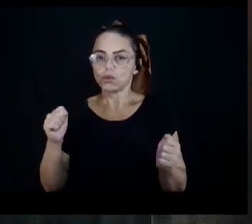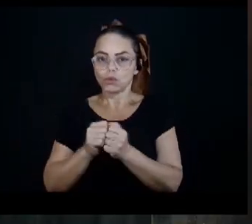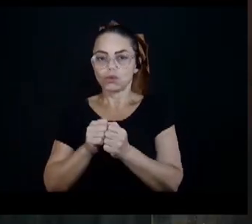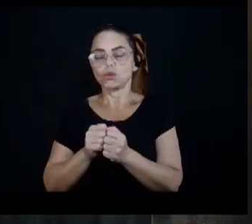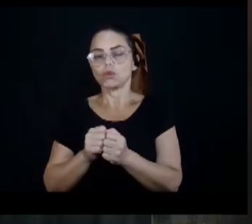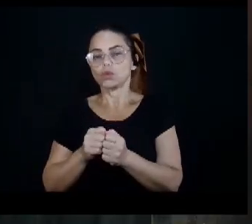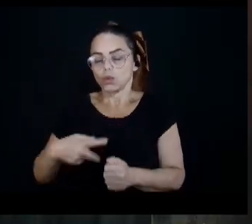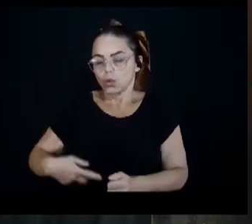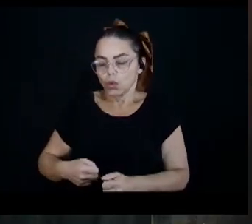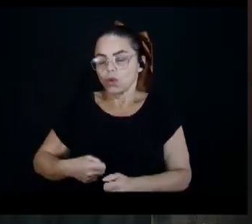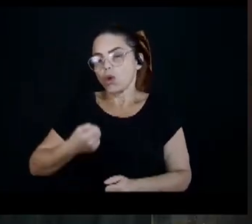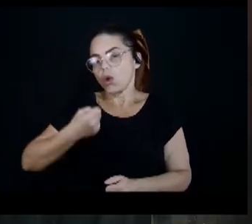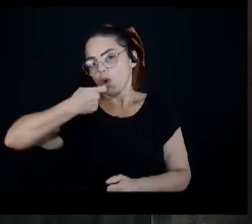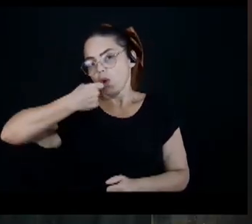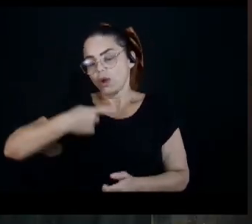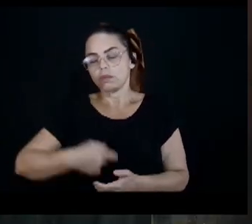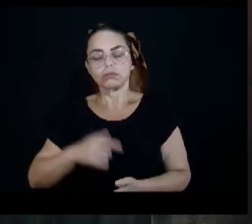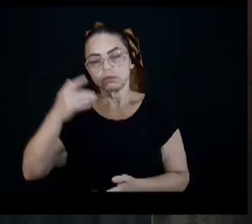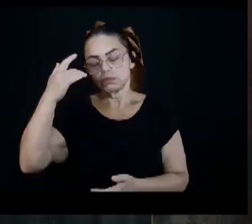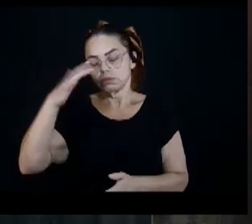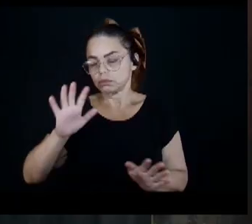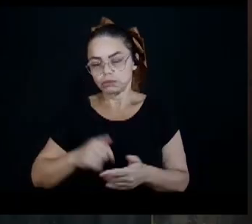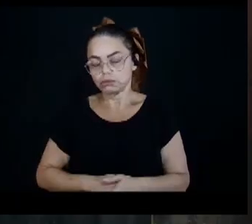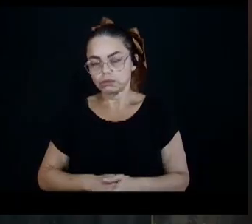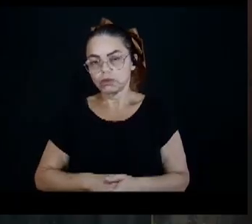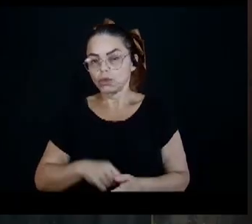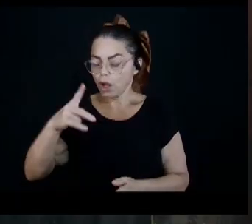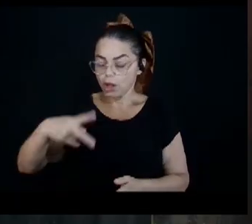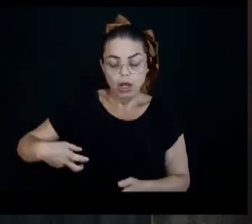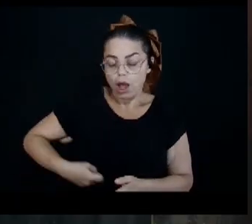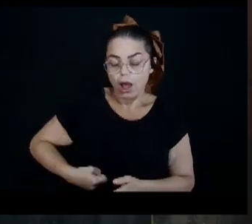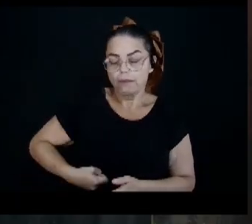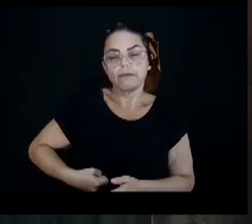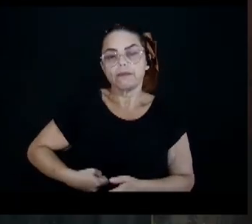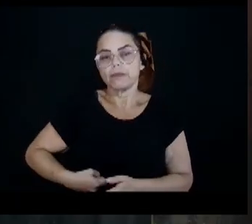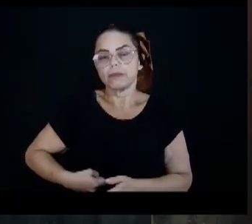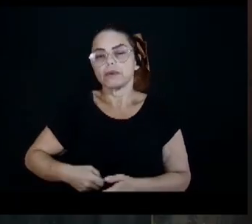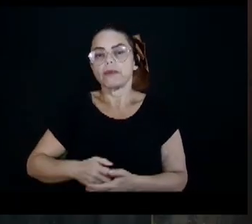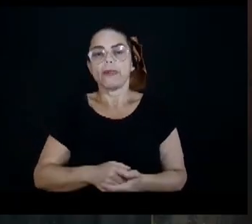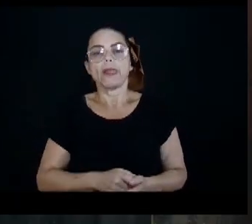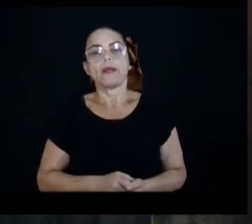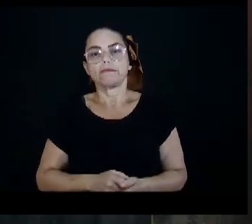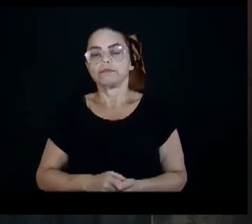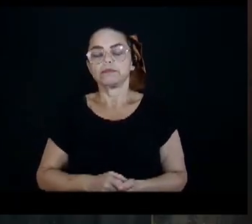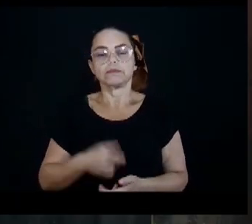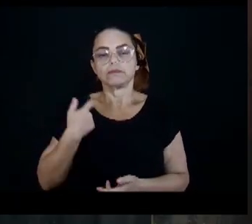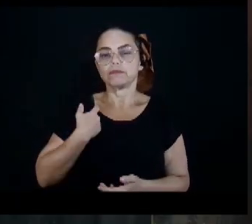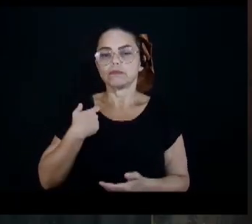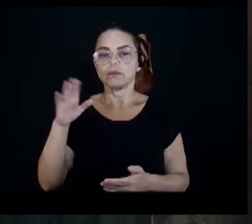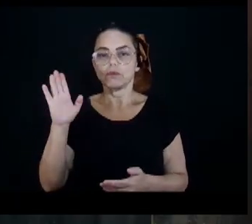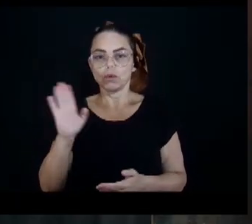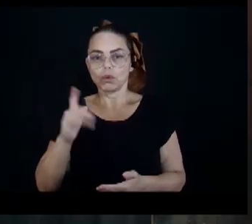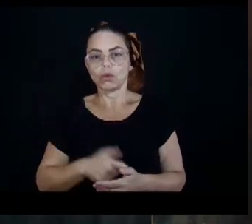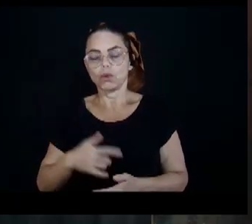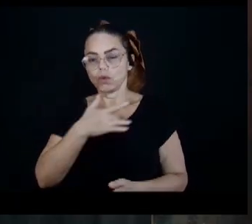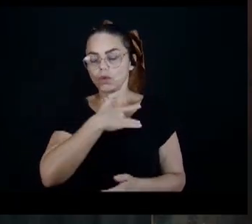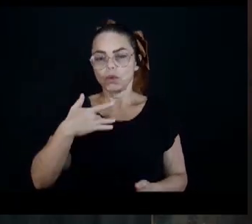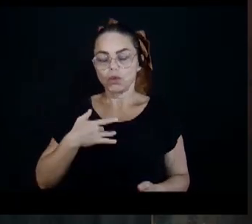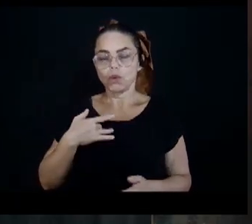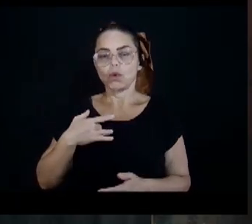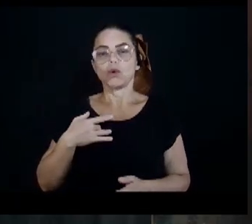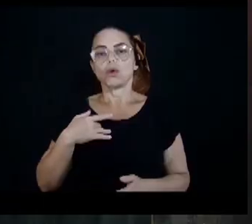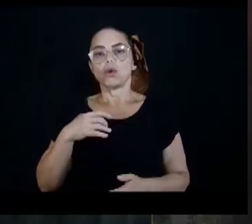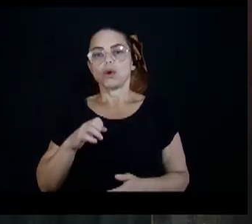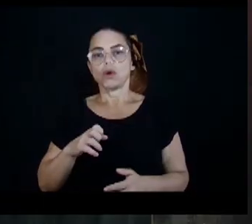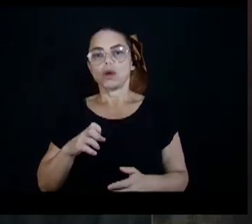né? Eu não sou especialista na área da saúde biológica, como um endocrinologista, um médico que